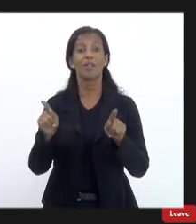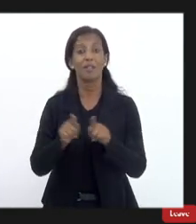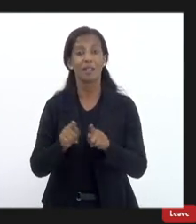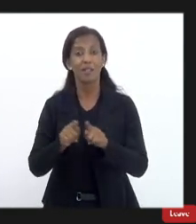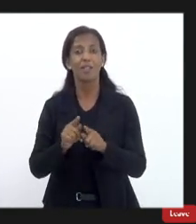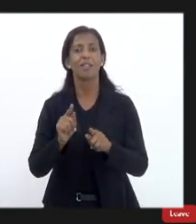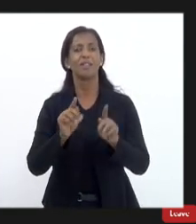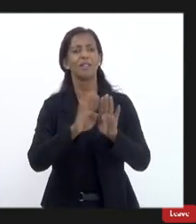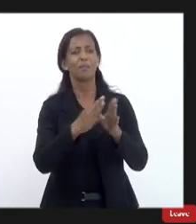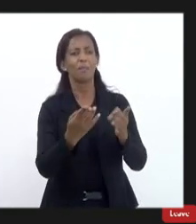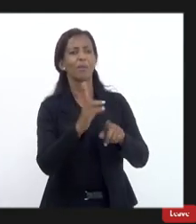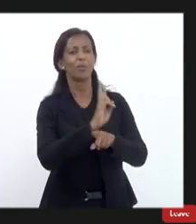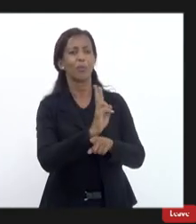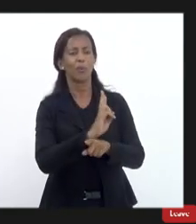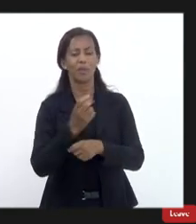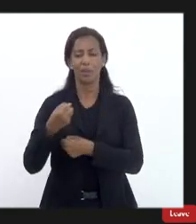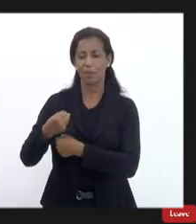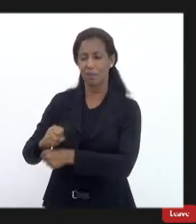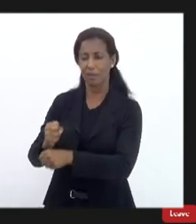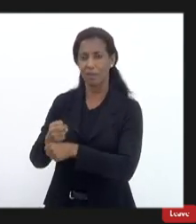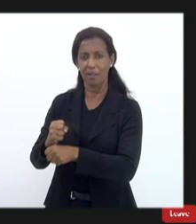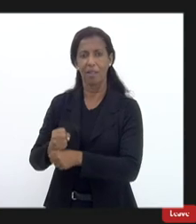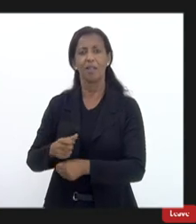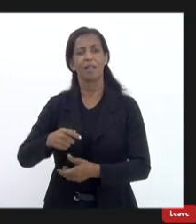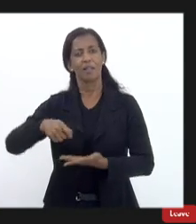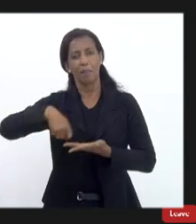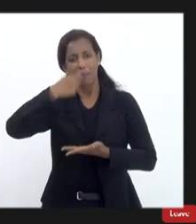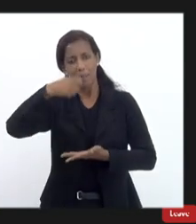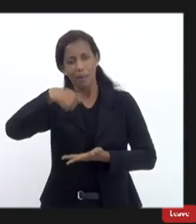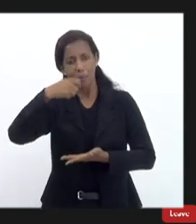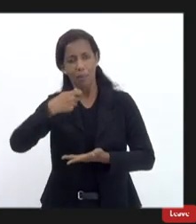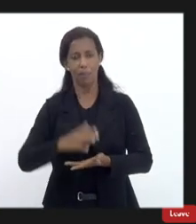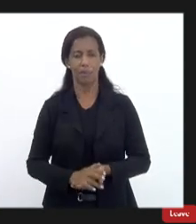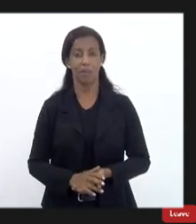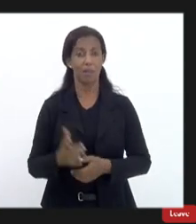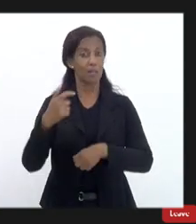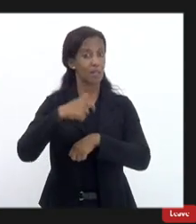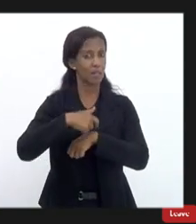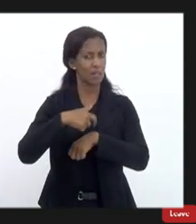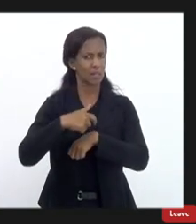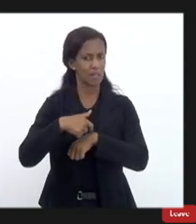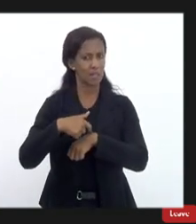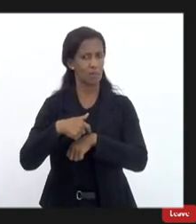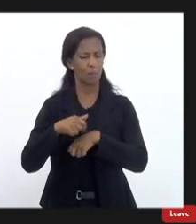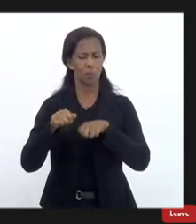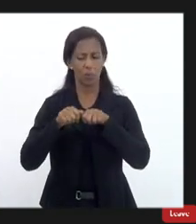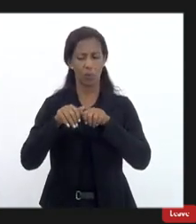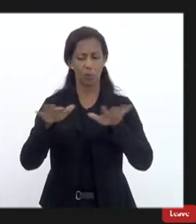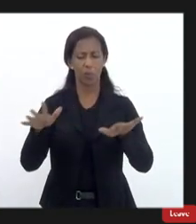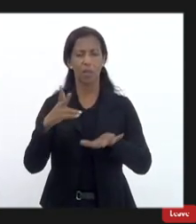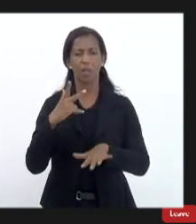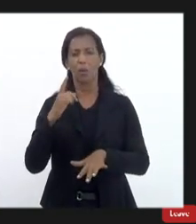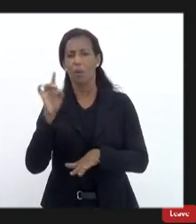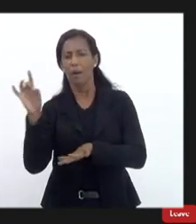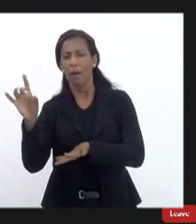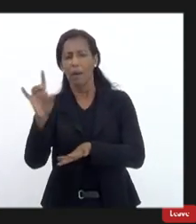do porteiro, do pessoal da limpeza e das merendas. Nesse momento de pandemia, eu estou acompanhando as falas que estão sendo feitas